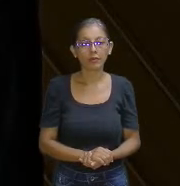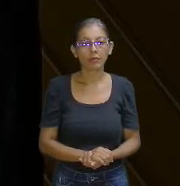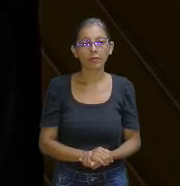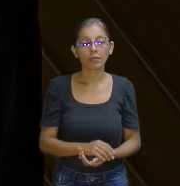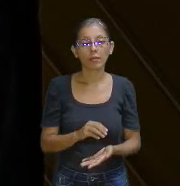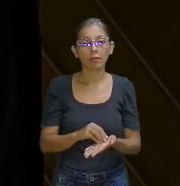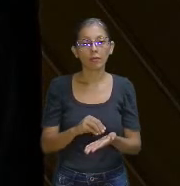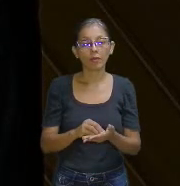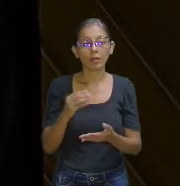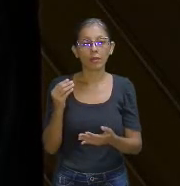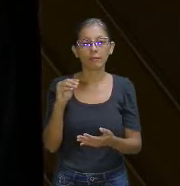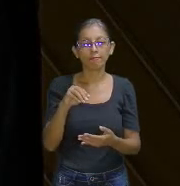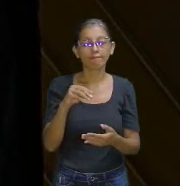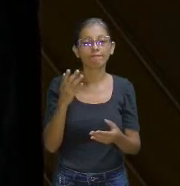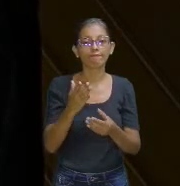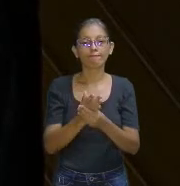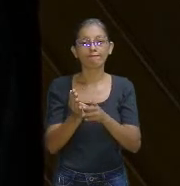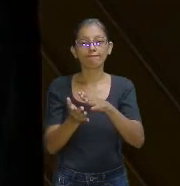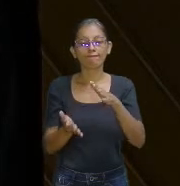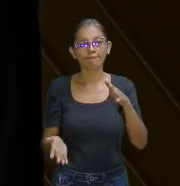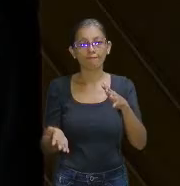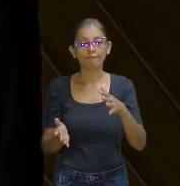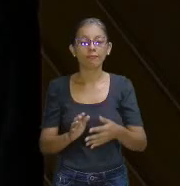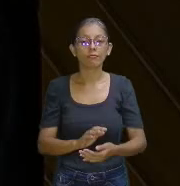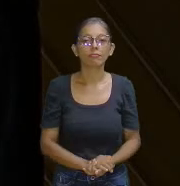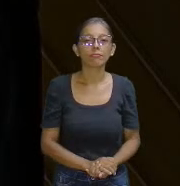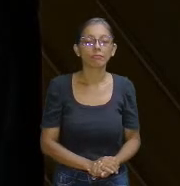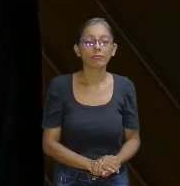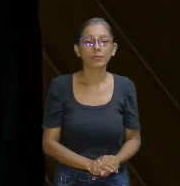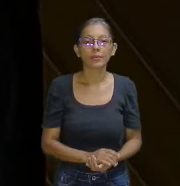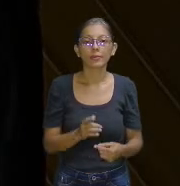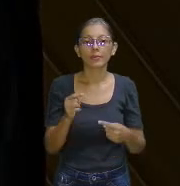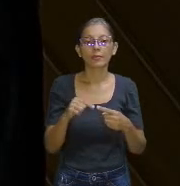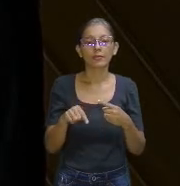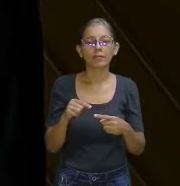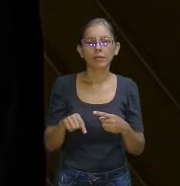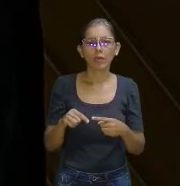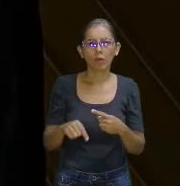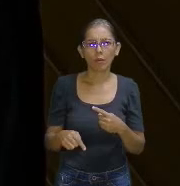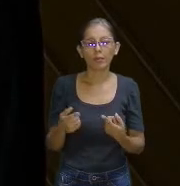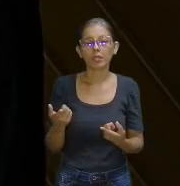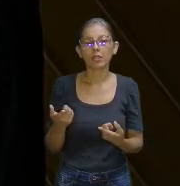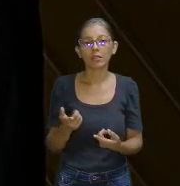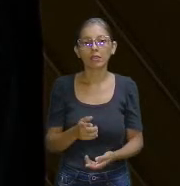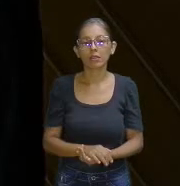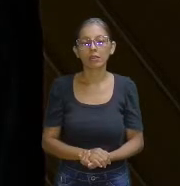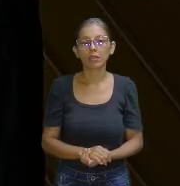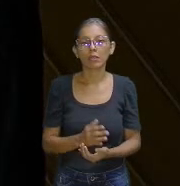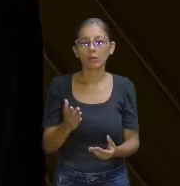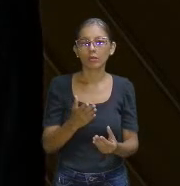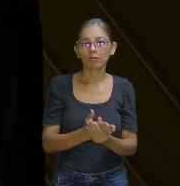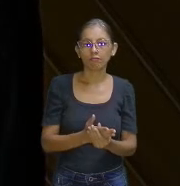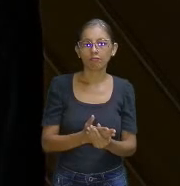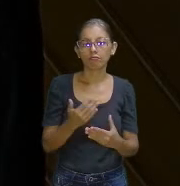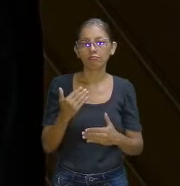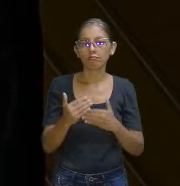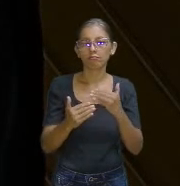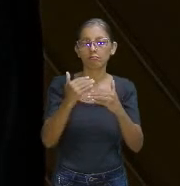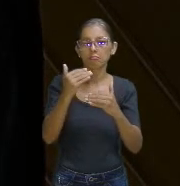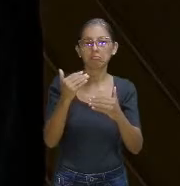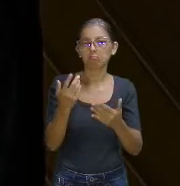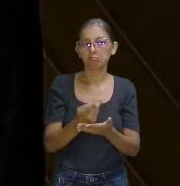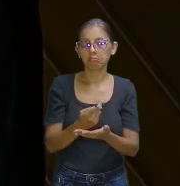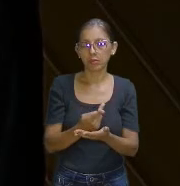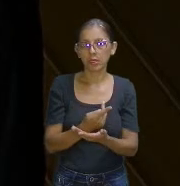remessa dos autos ao Ministério Público Eleitoral, nas circunstâncias dos autos, não configura nulidade processual, uma vez que não se evidencia qualquer prejuízo